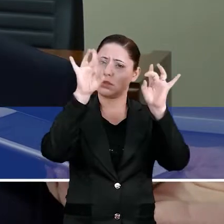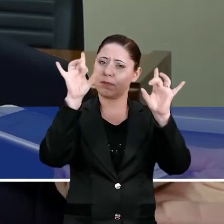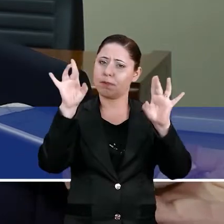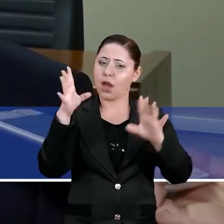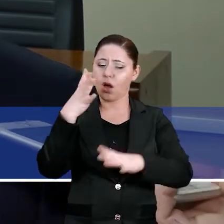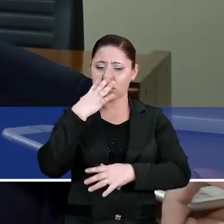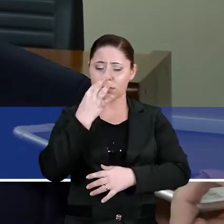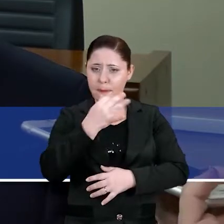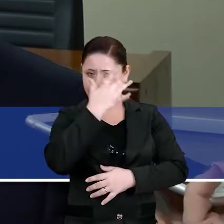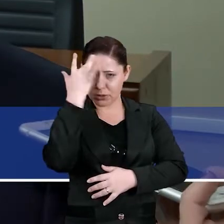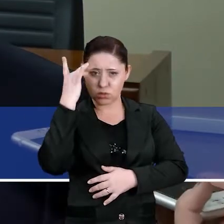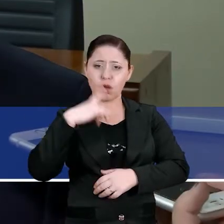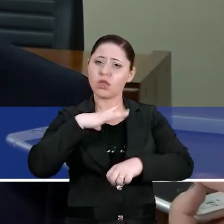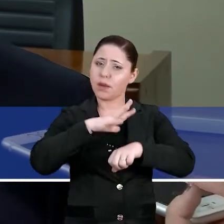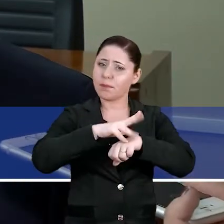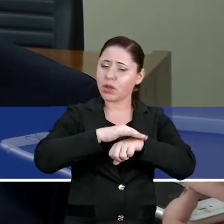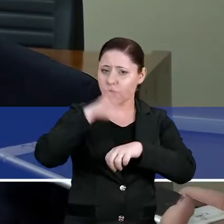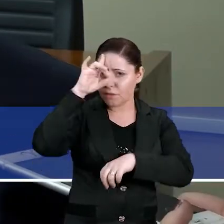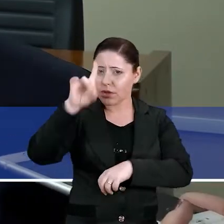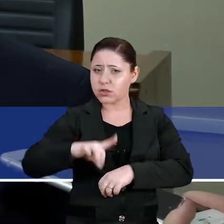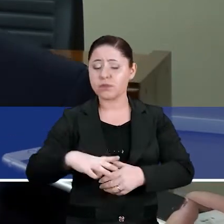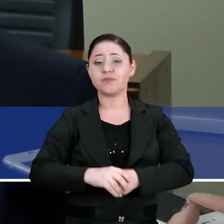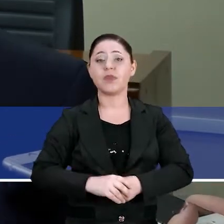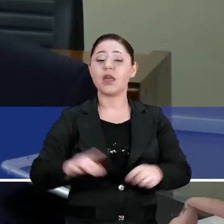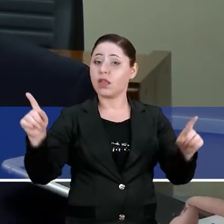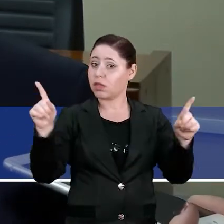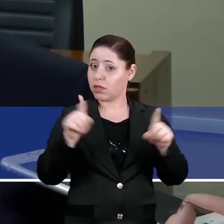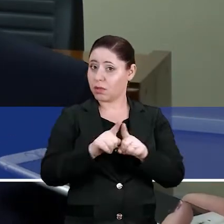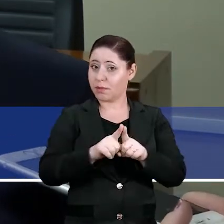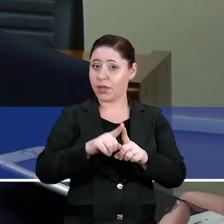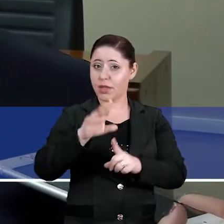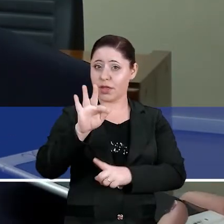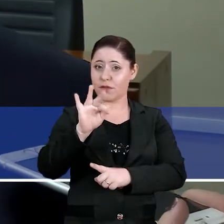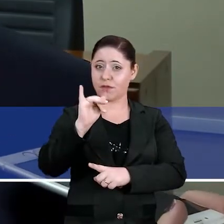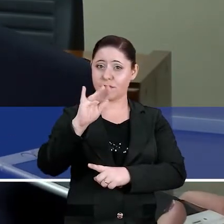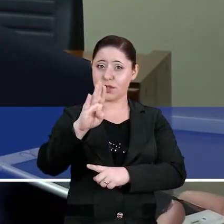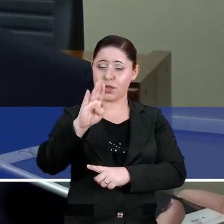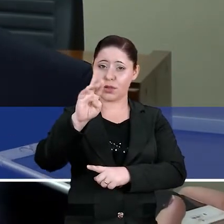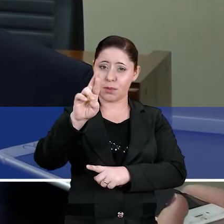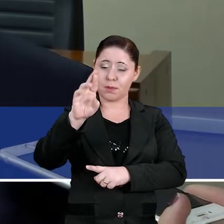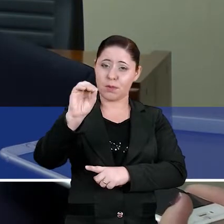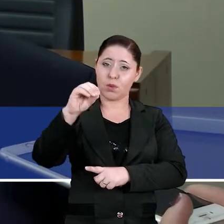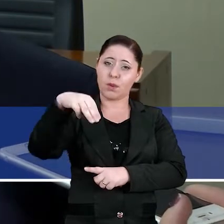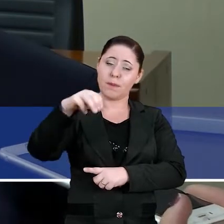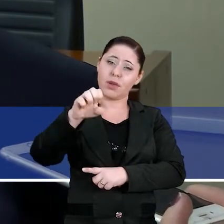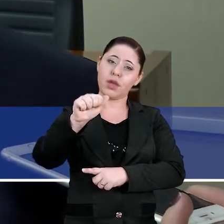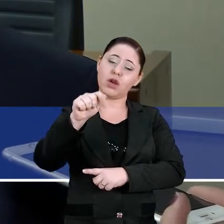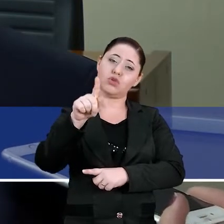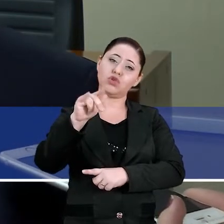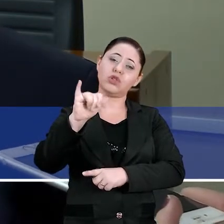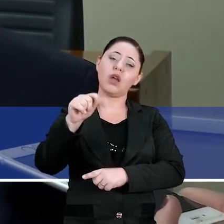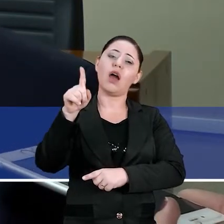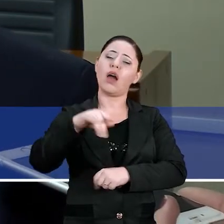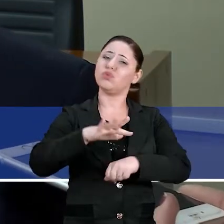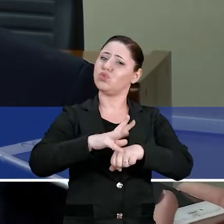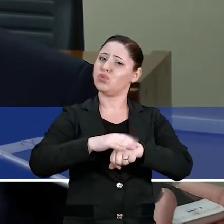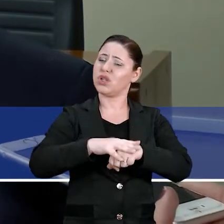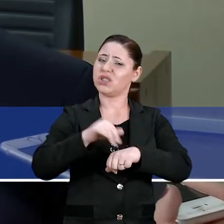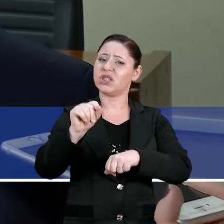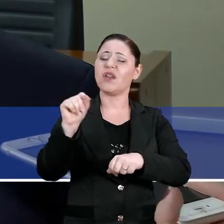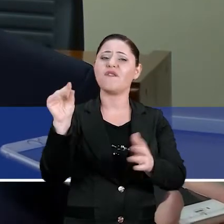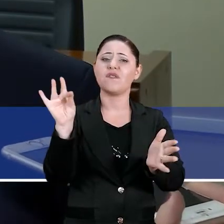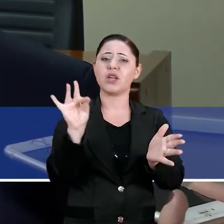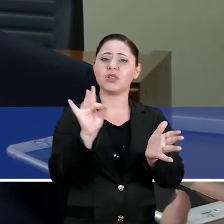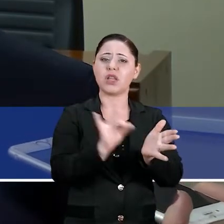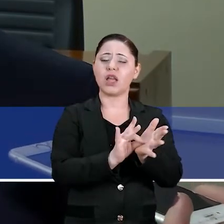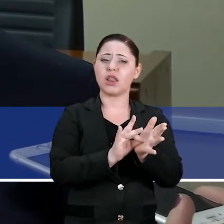dando especial atenção às pessoas portadoras de necessidades. A fibromialgia é uma doença